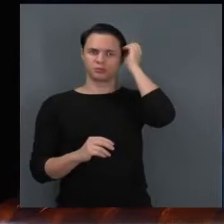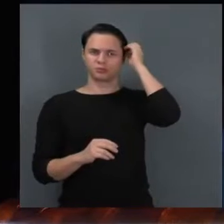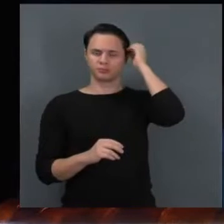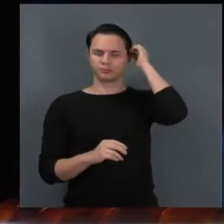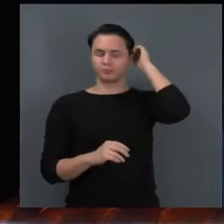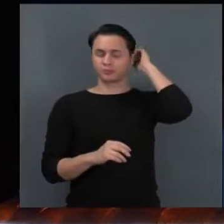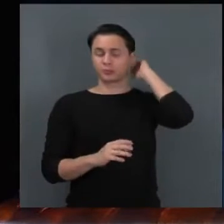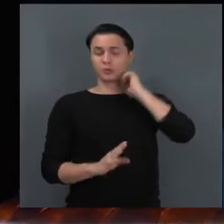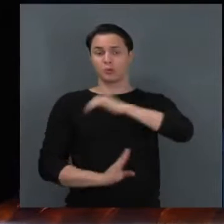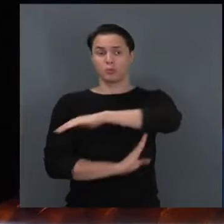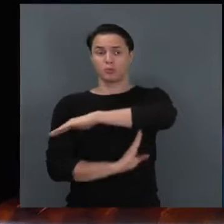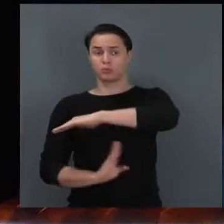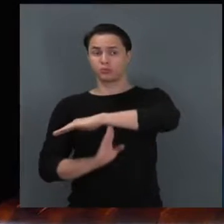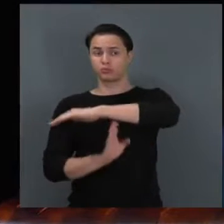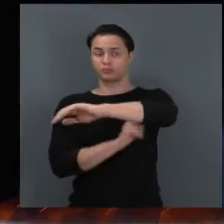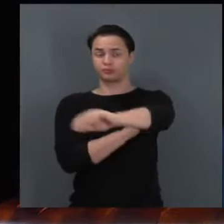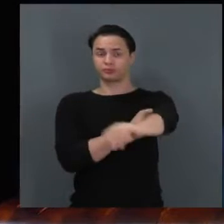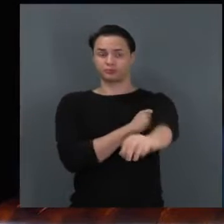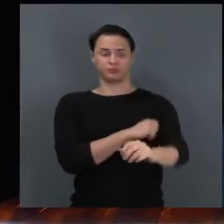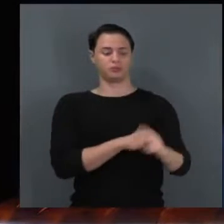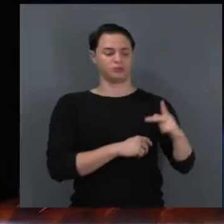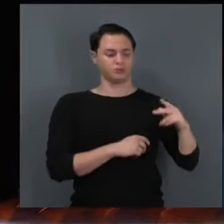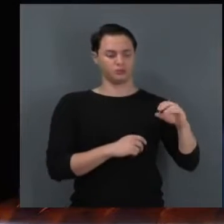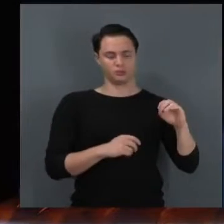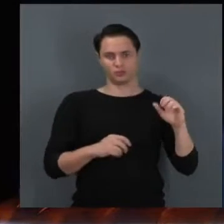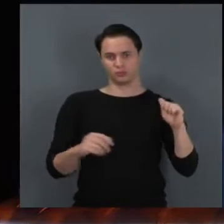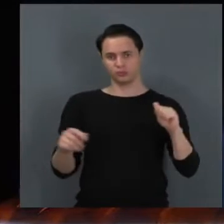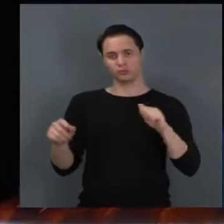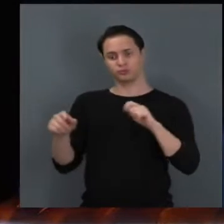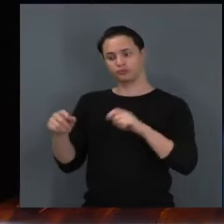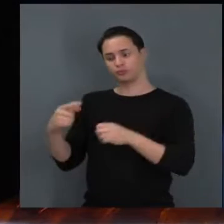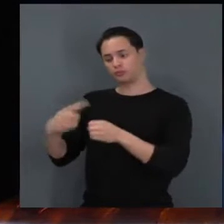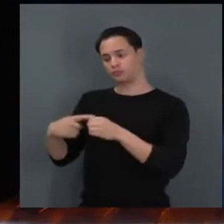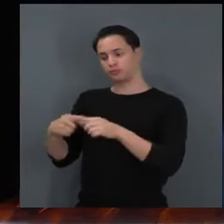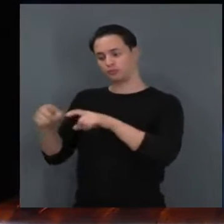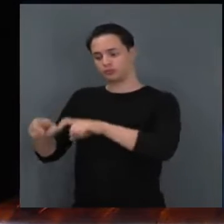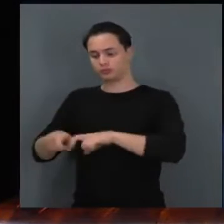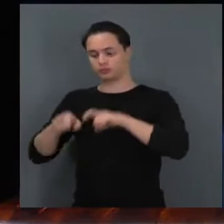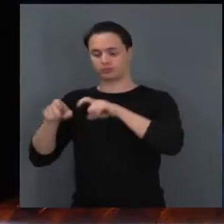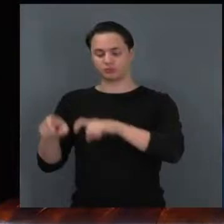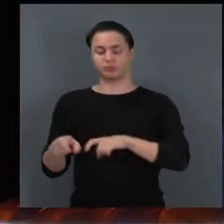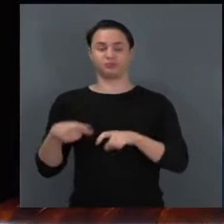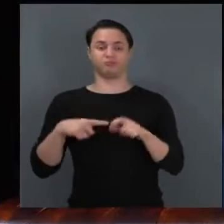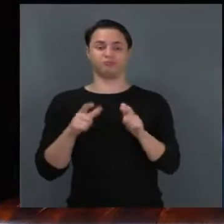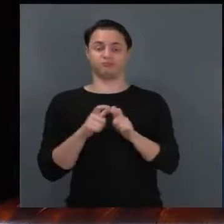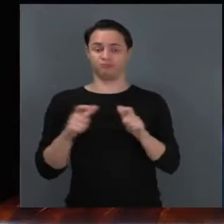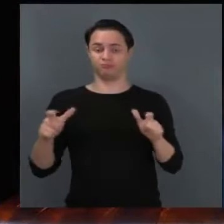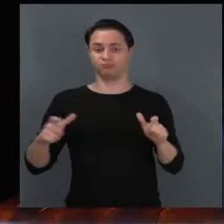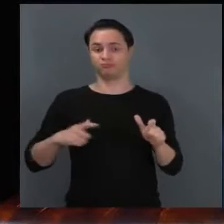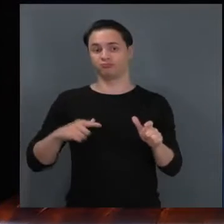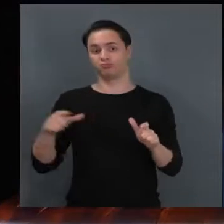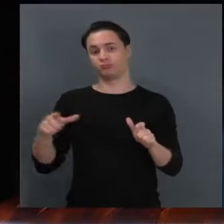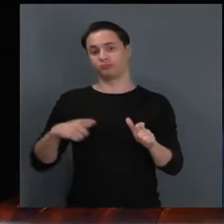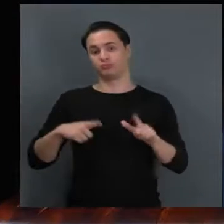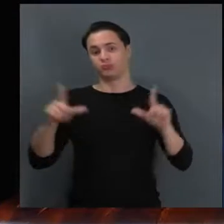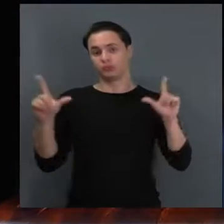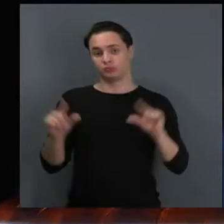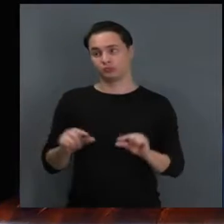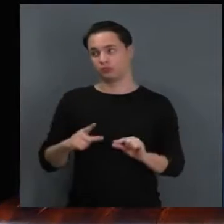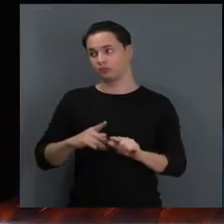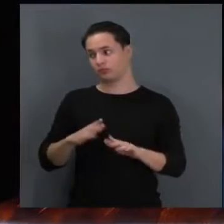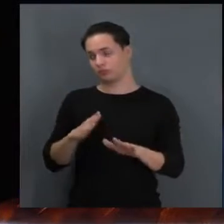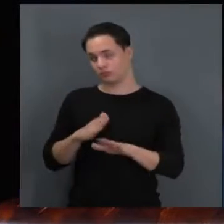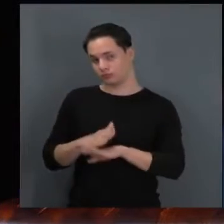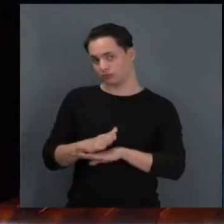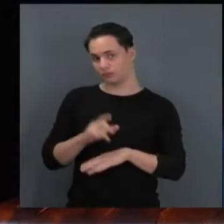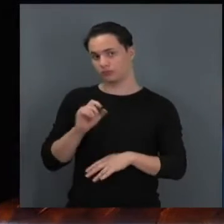Pontes que ligam Porto Alegre ao interior, maioria interrompidas. Da mesma forma, as vias de acesso